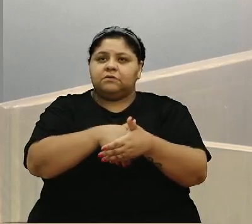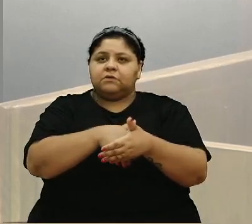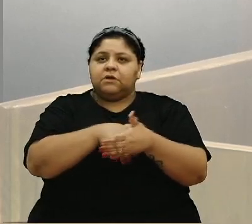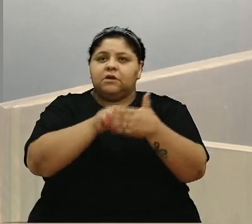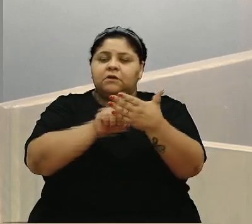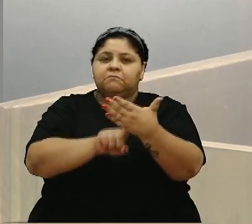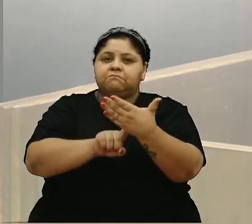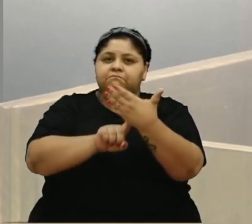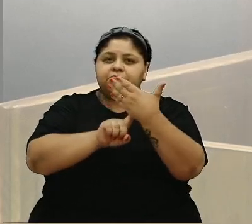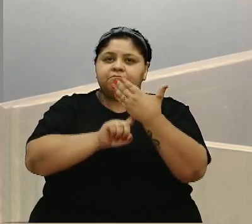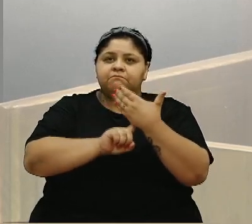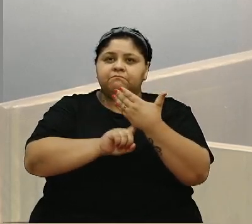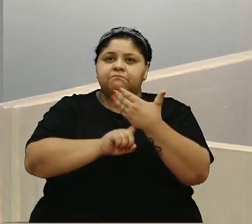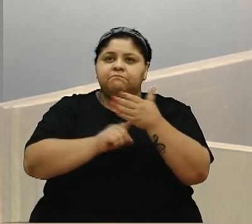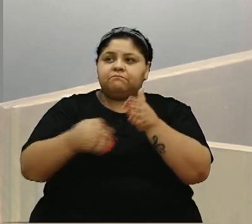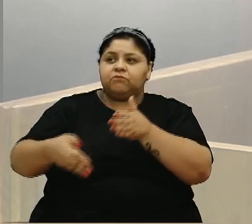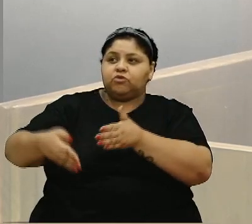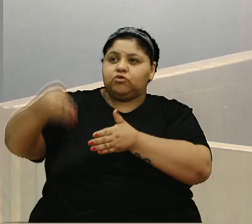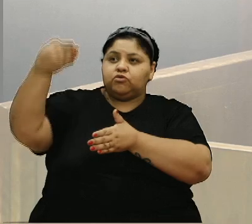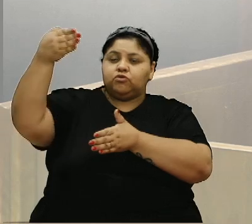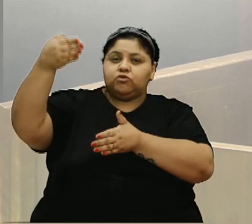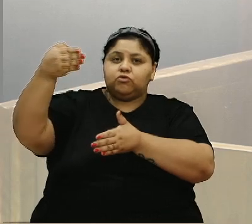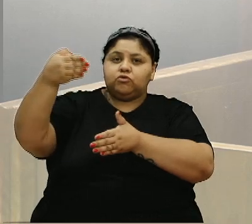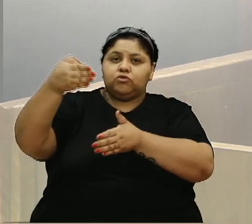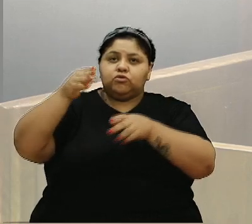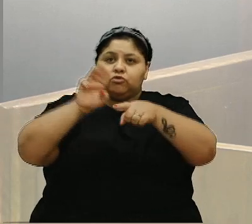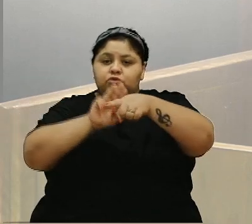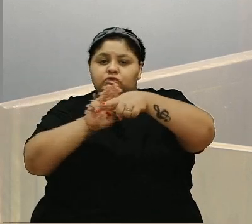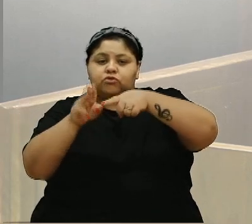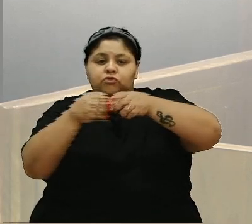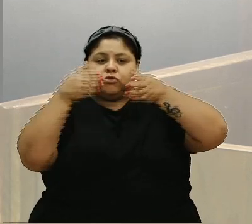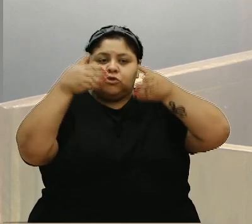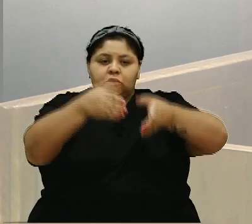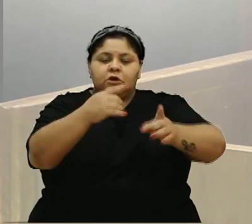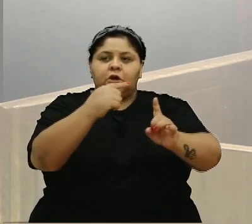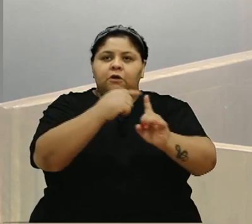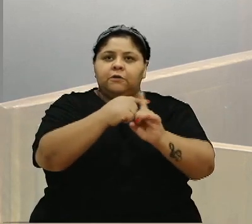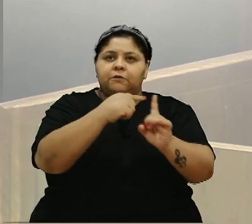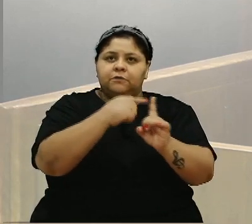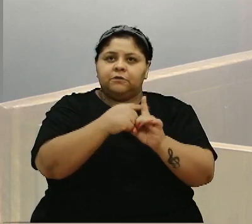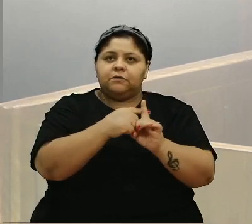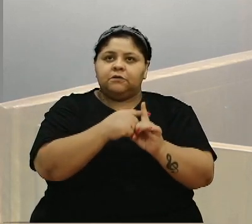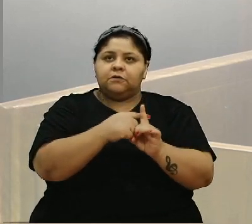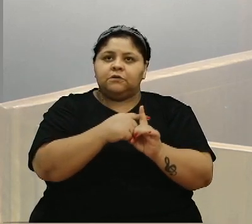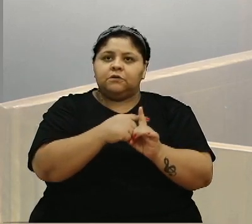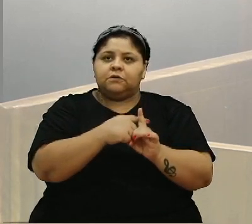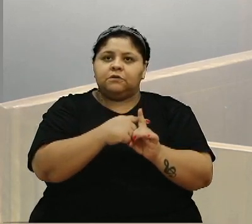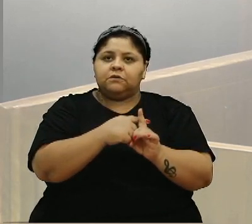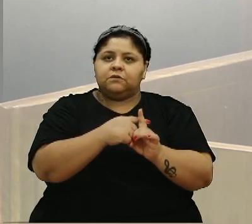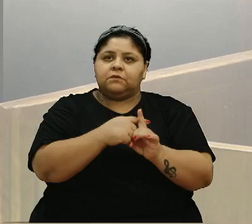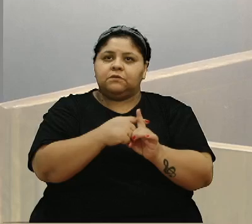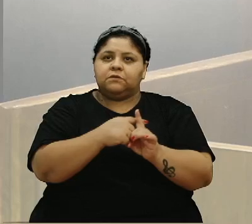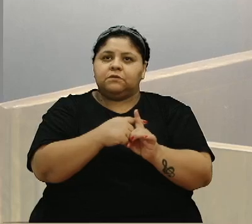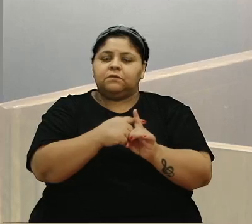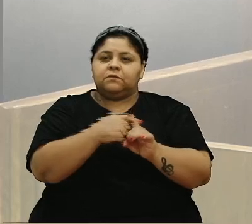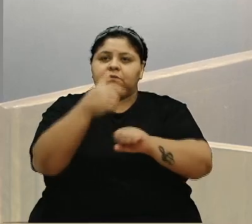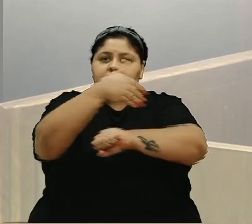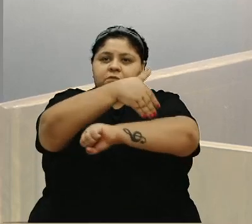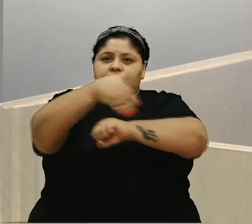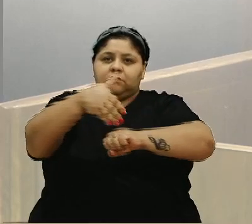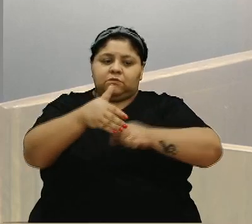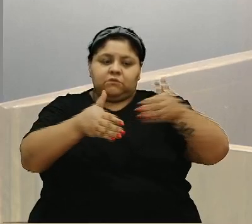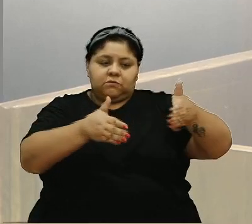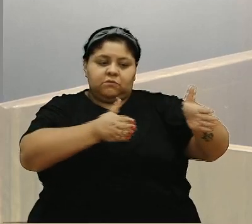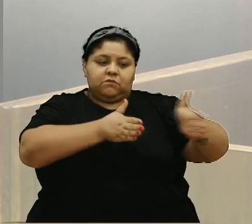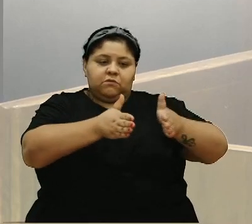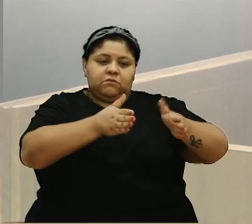situação lá do muro do cemitério de Ana Rec, onde a rua lateral que dá acesso